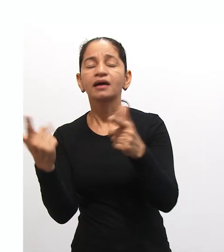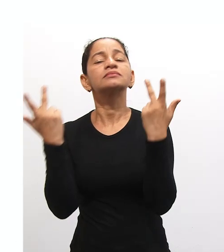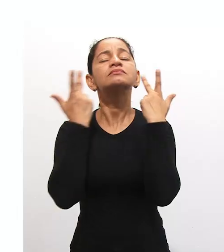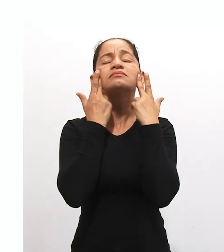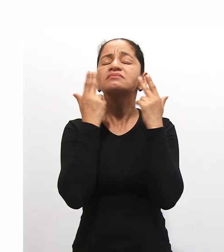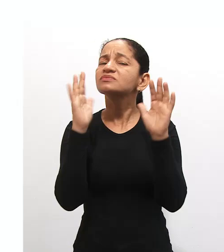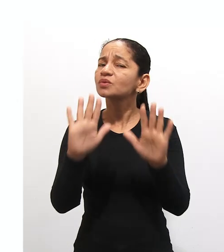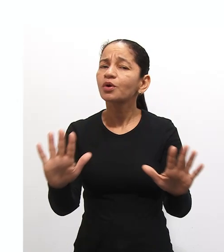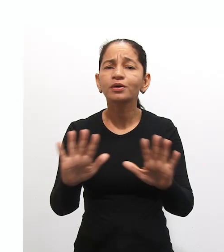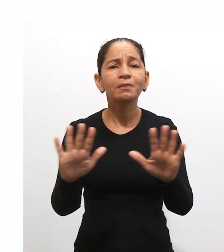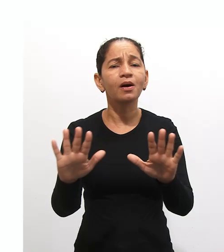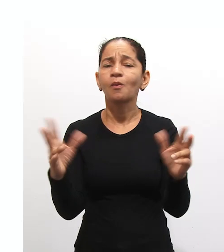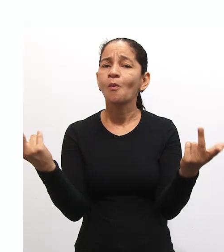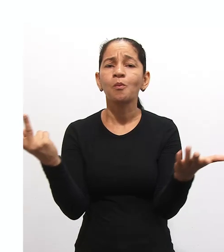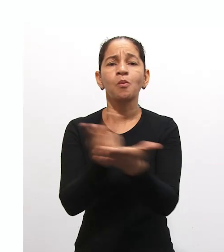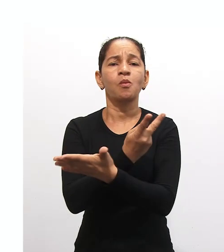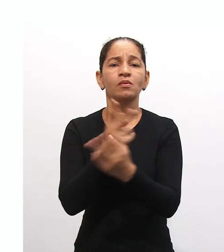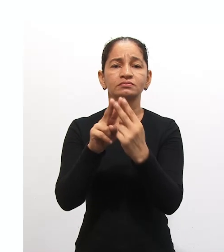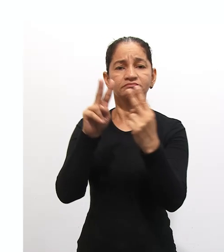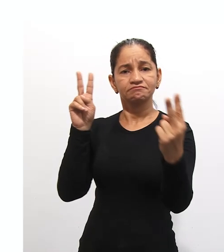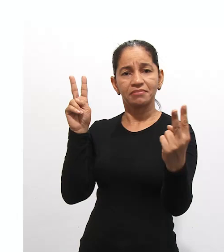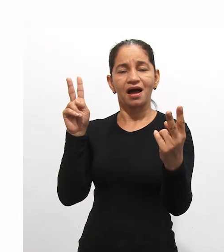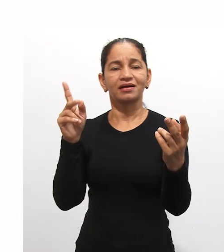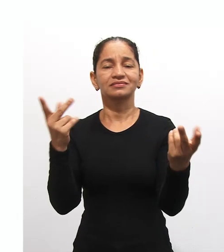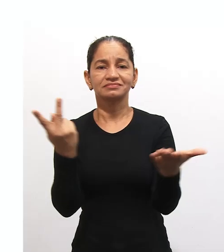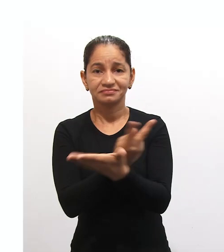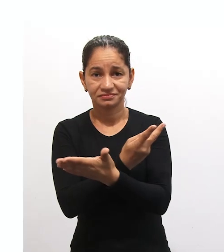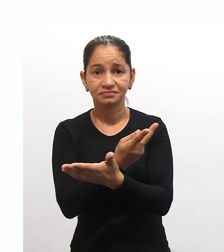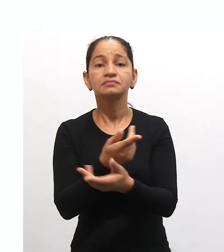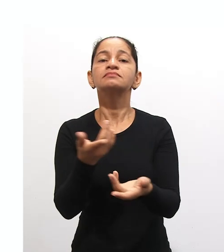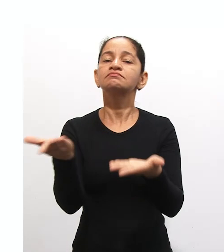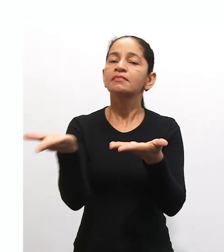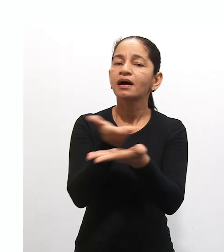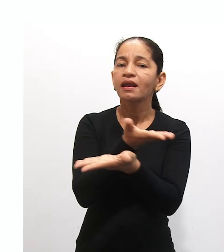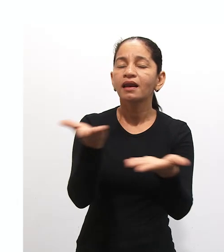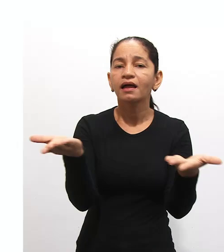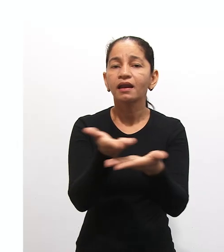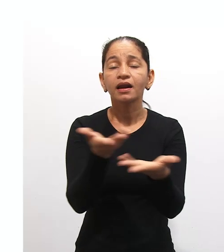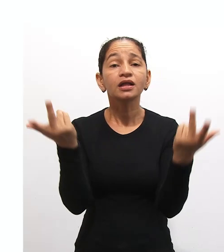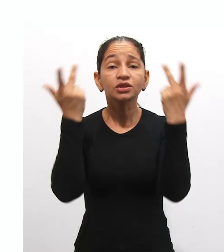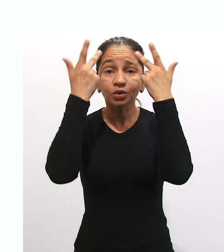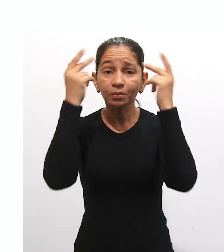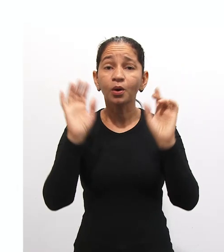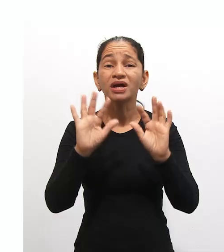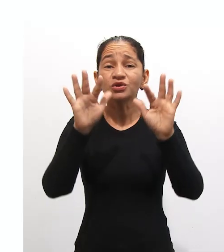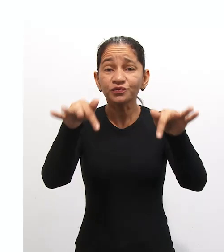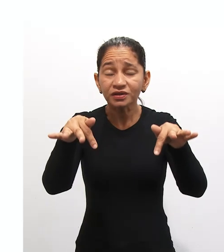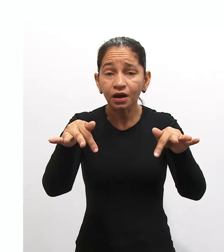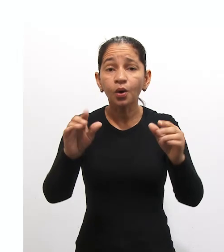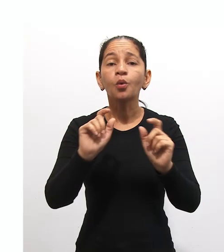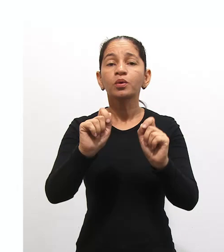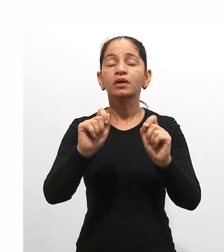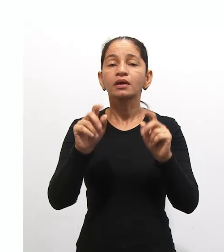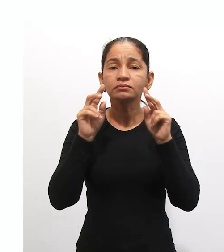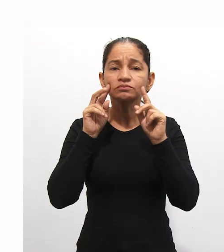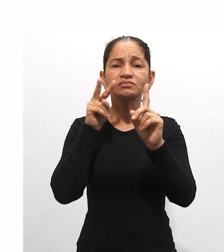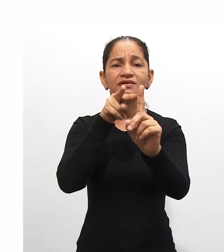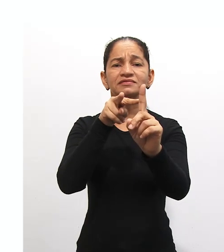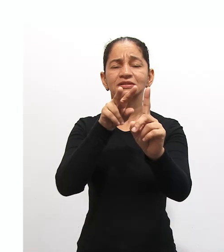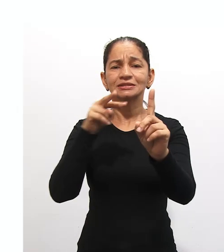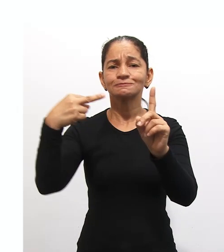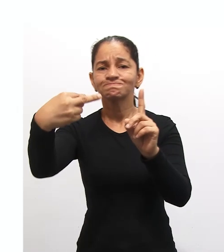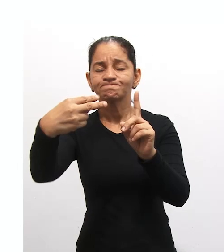que sempre acontecem dentro do mundo virtual, e estimular esses engajamentos. E, por fim, uma visão transformadora, tá?